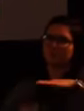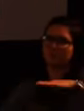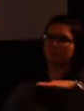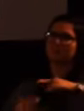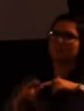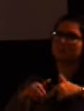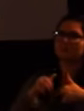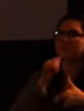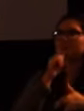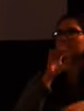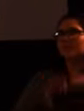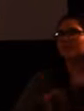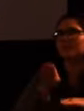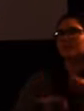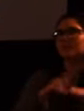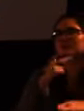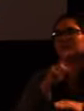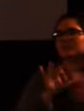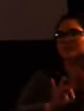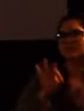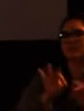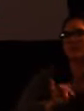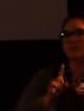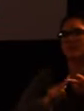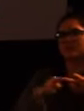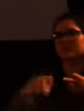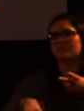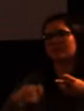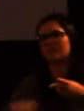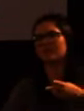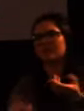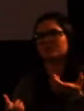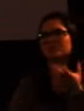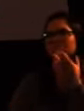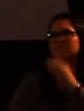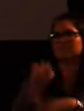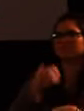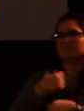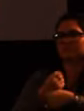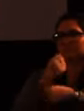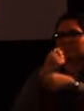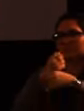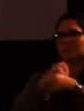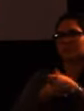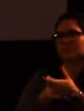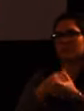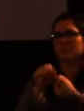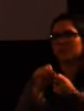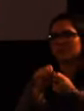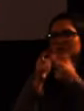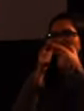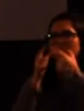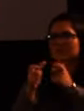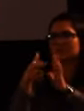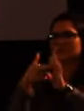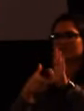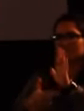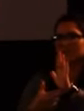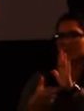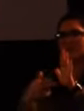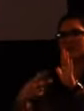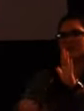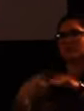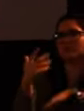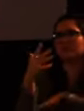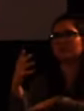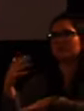em projeto, em procedimentos, projetos de intervenção para fins de regularização urbanística e